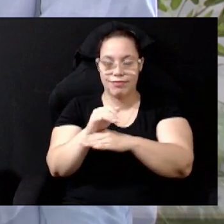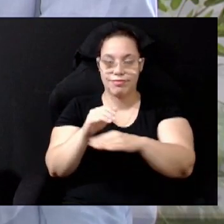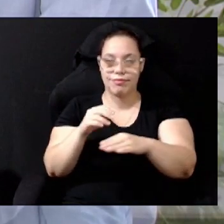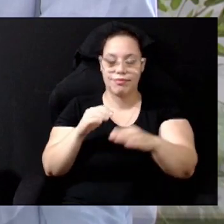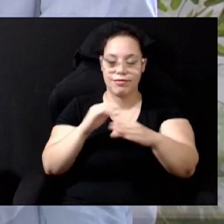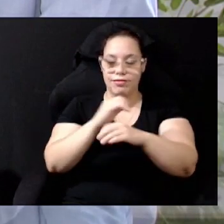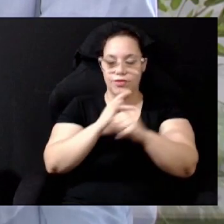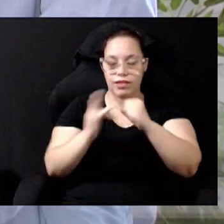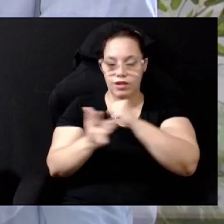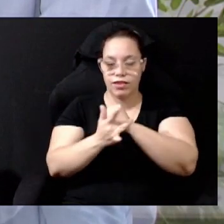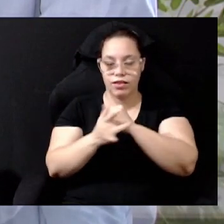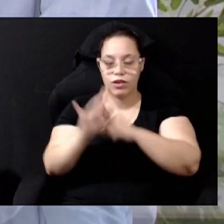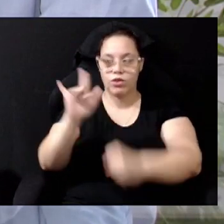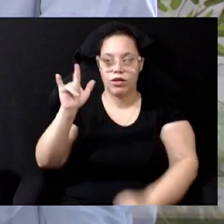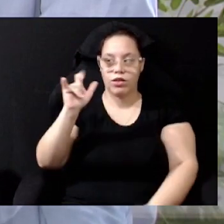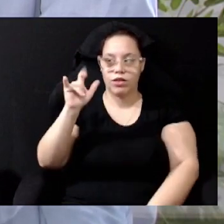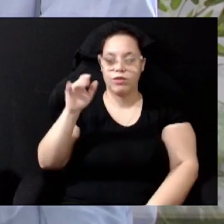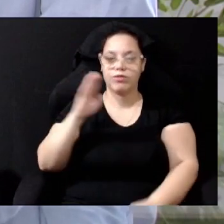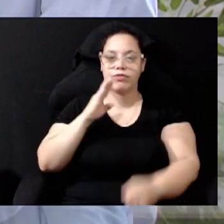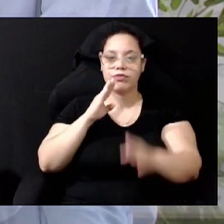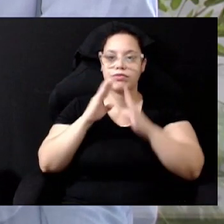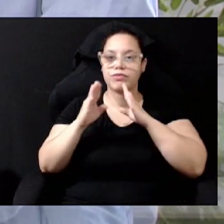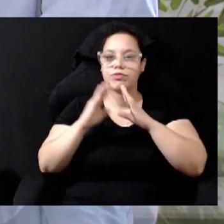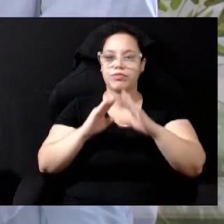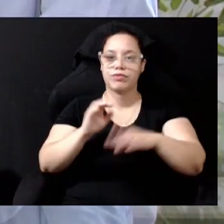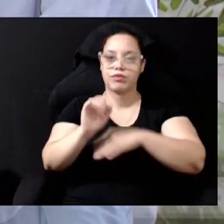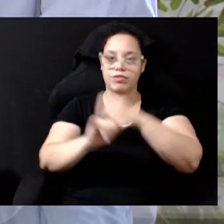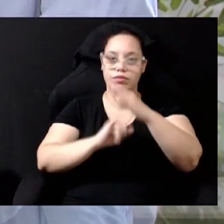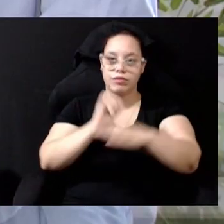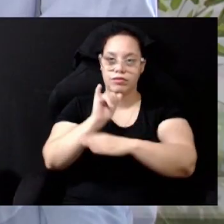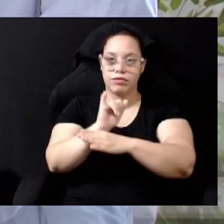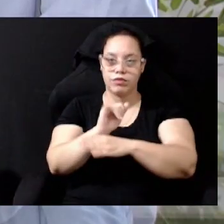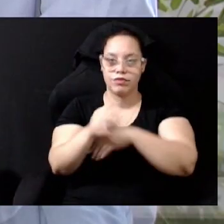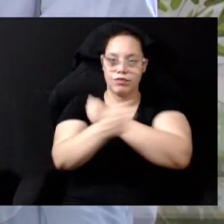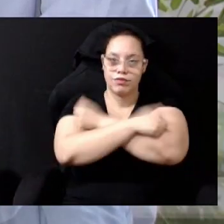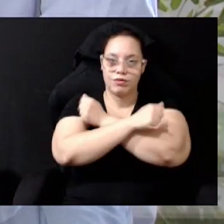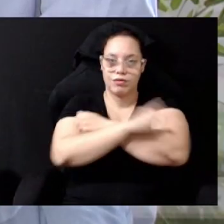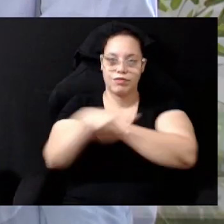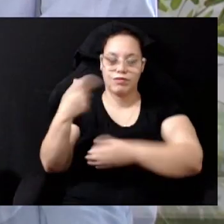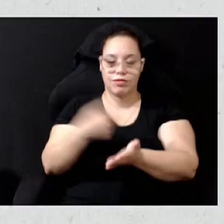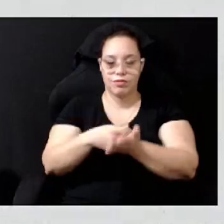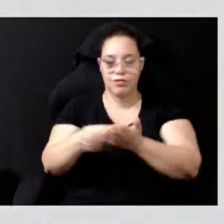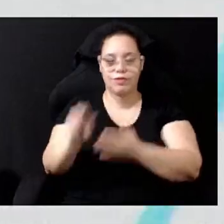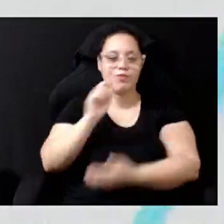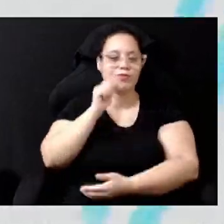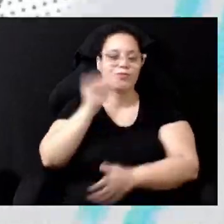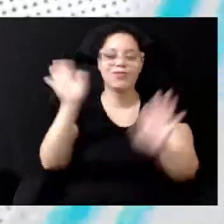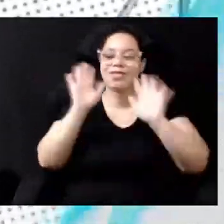Instagram e no Facebook, TV Câmara Campinas. Um abraço e até o próximo Na Ponta do Lápis.